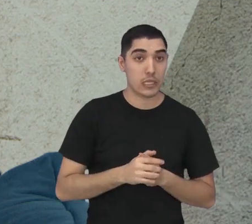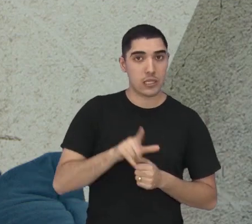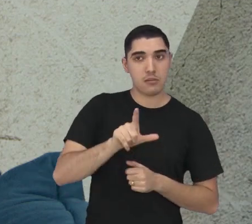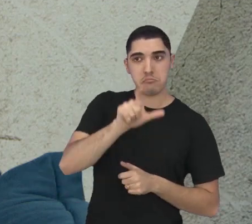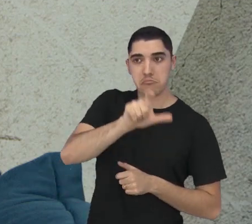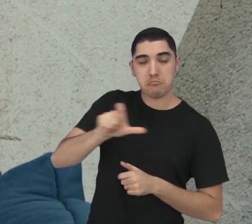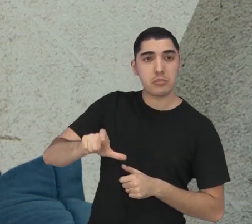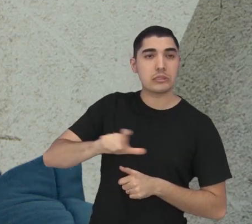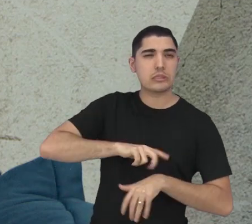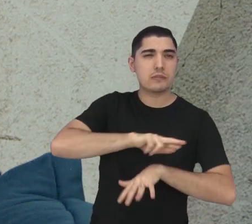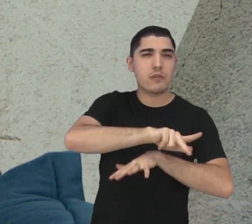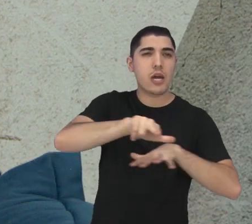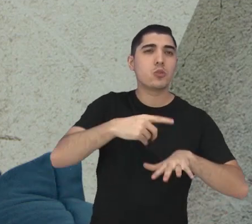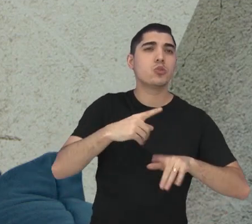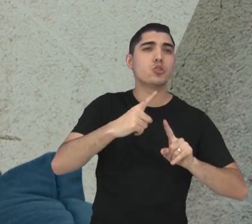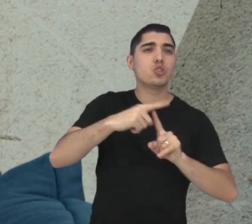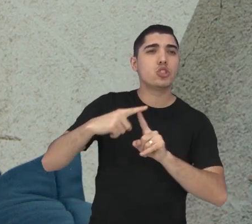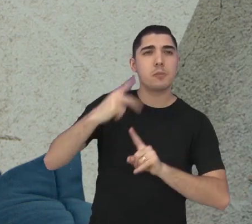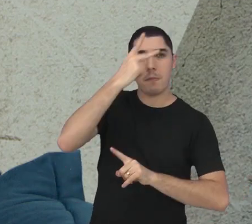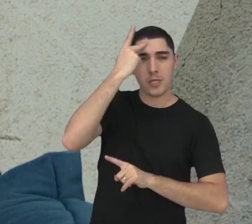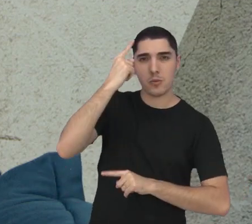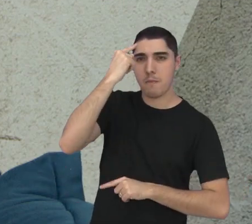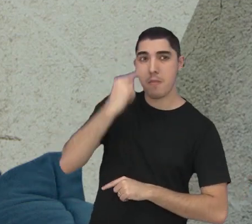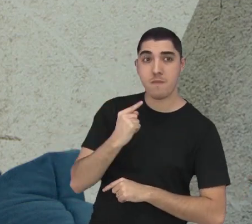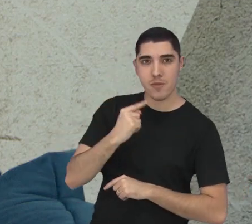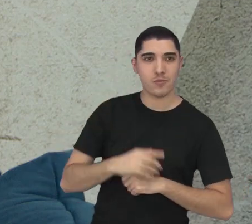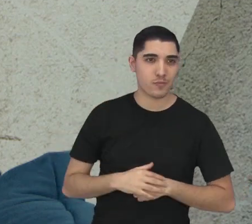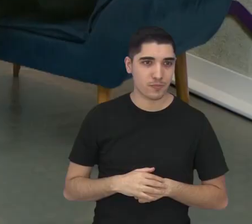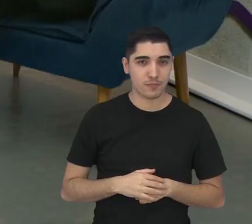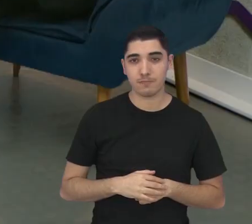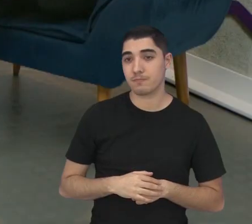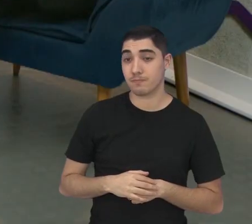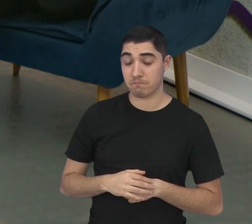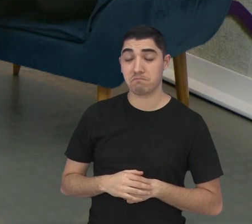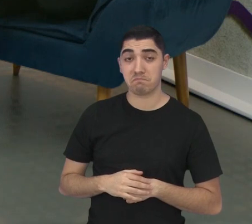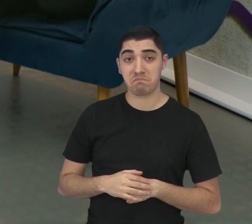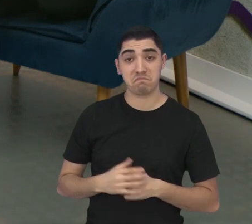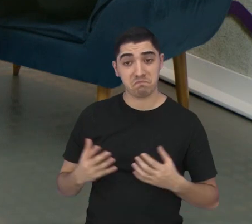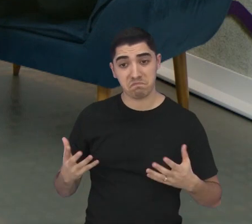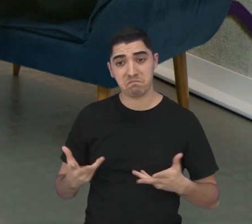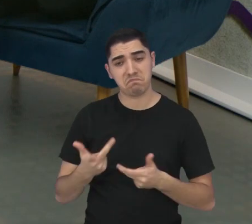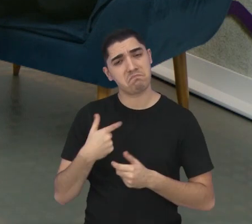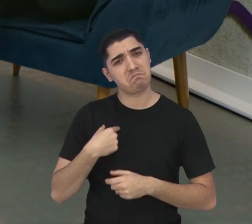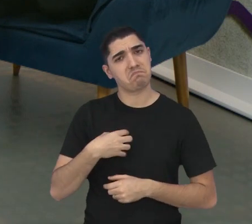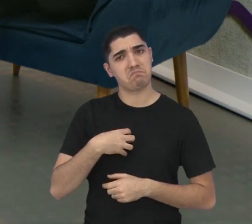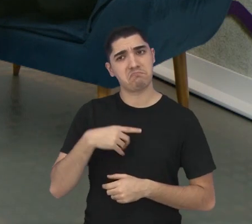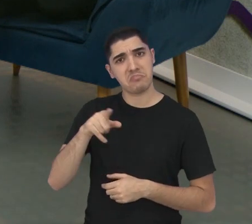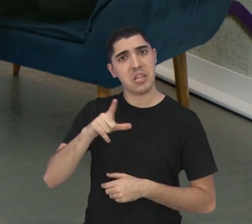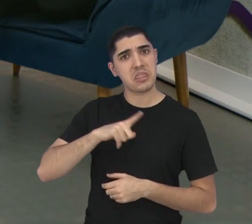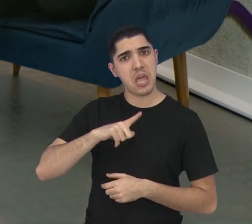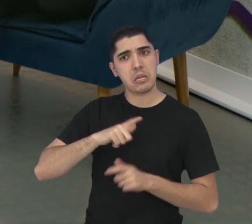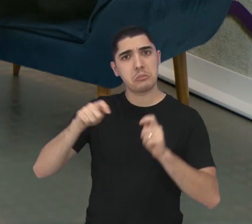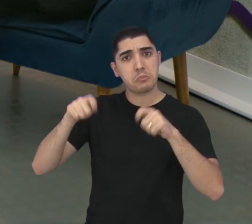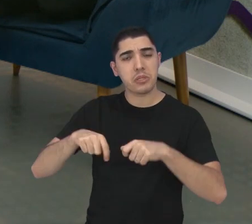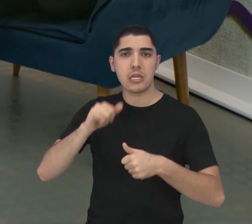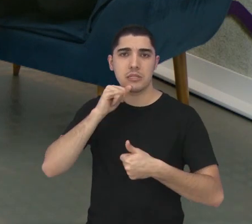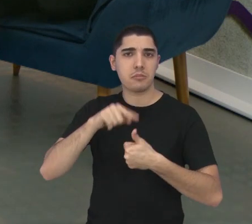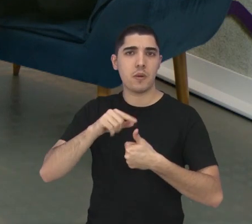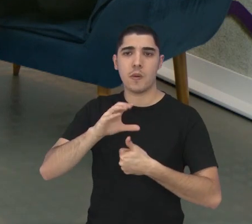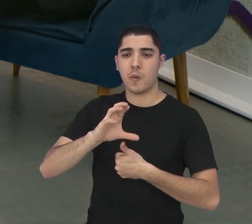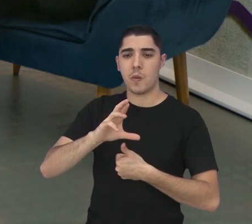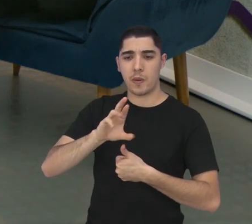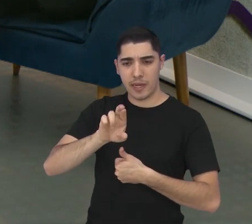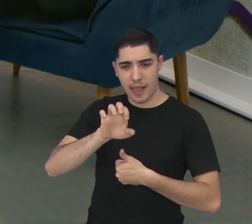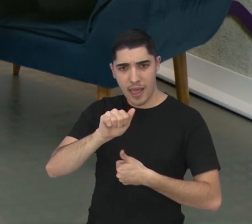também com um perfil bastante heterogêneo, né? É legal a gente Conhecer, ver, né, que realmente tem, porque